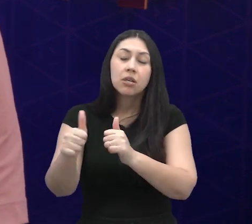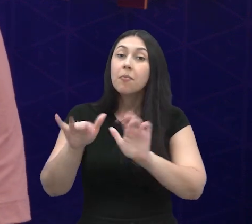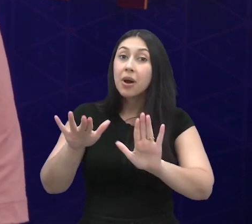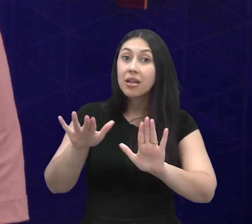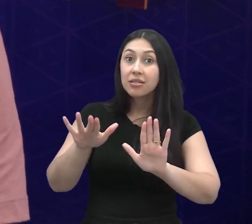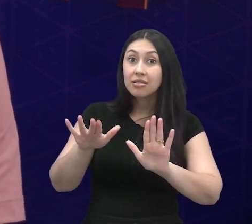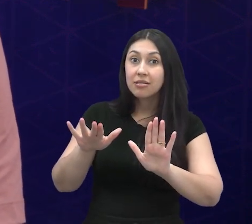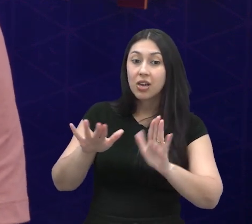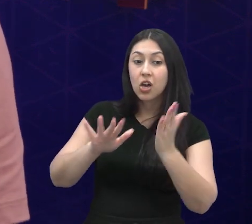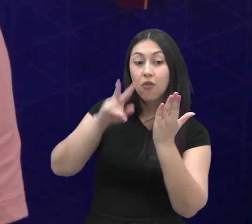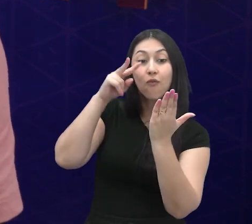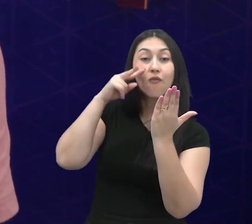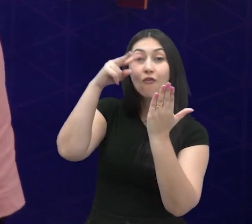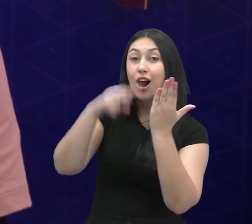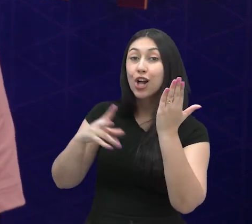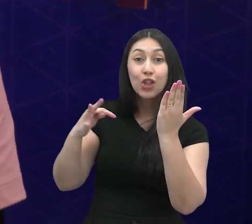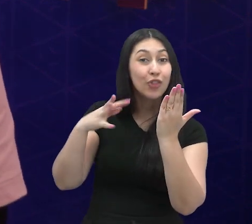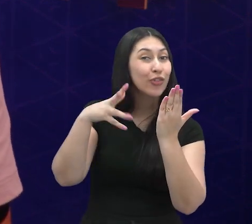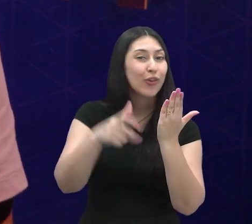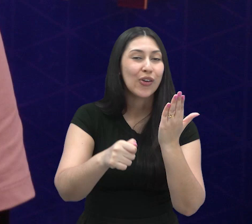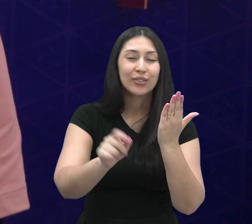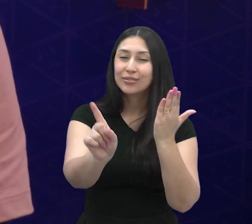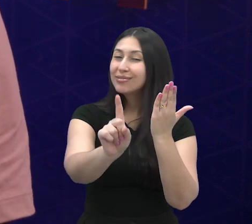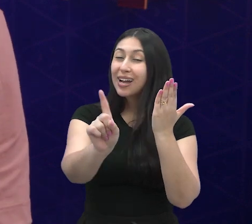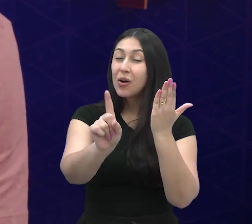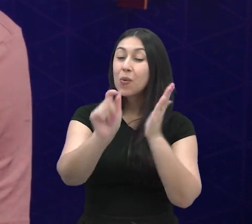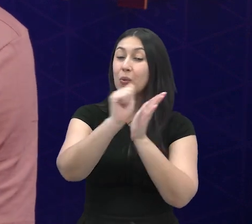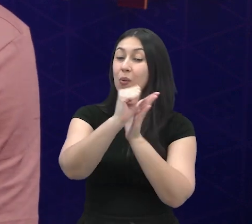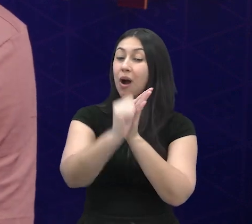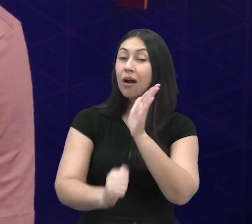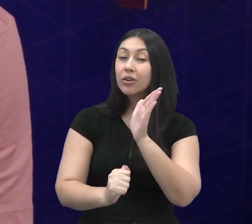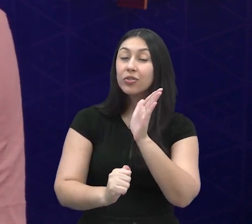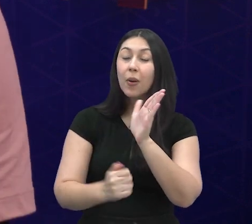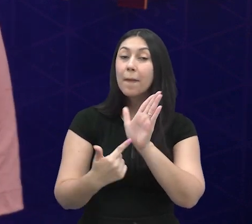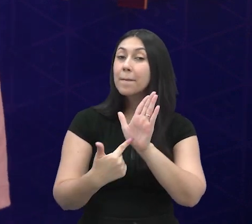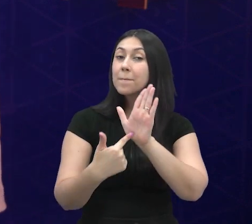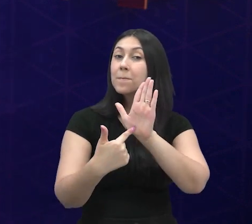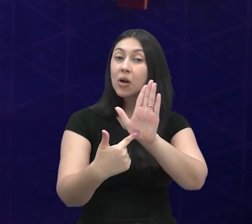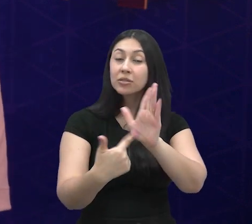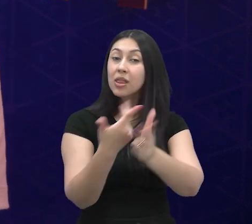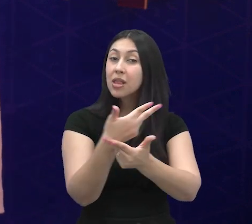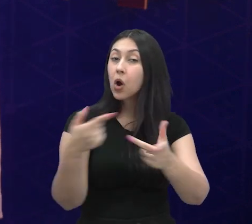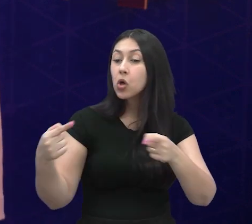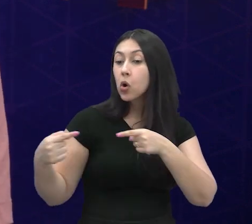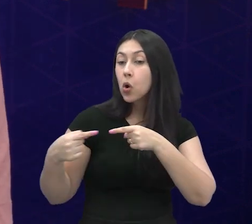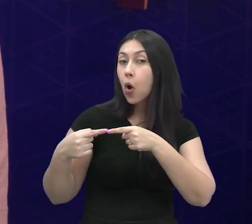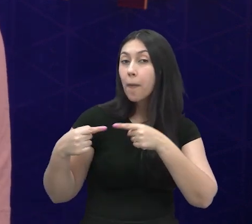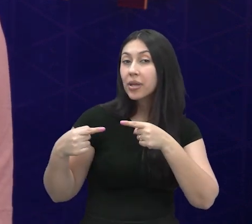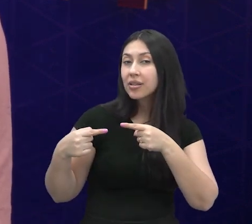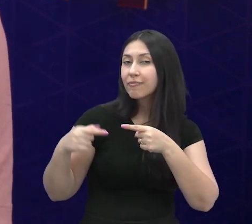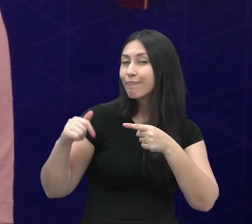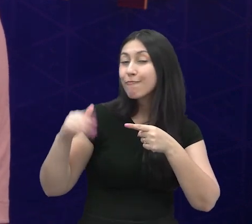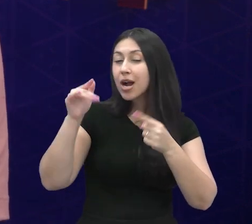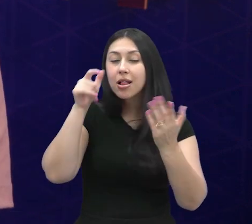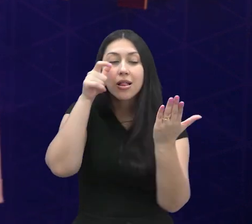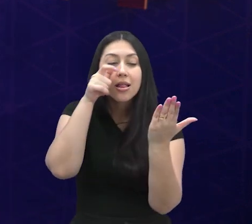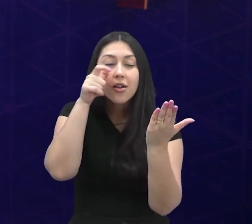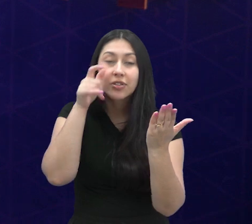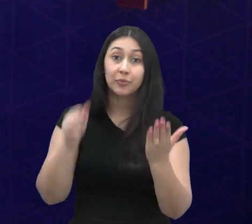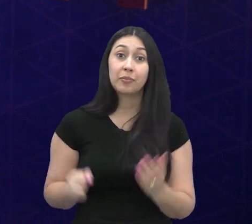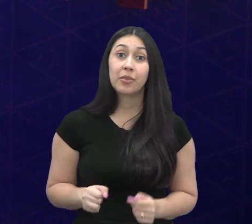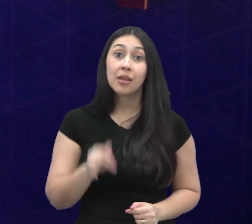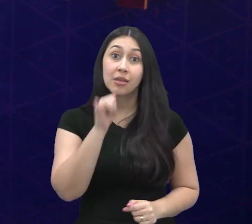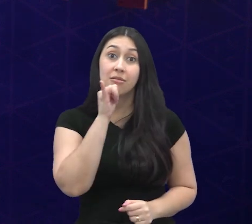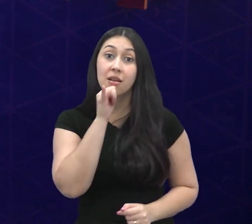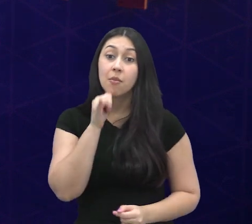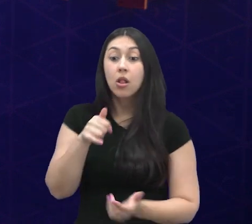que todas elas postam. O seu algoritmo, ele vai te mostrando aquilo com que você tem mais interação. Uhum. Então, se você